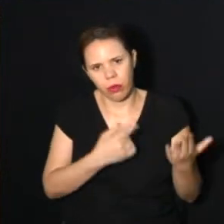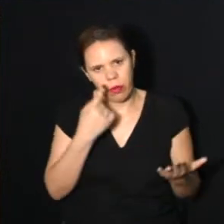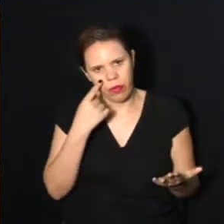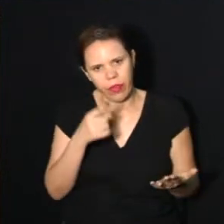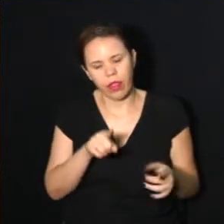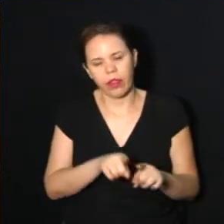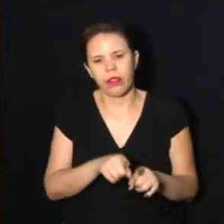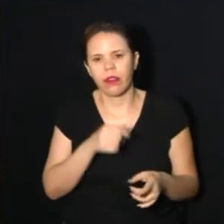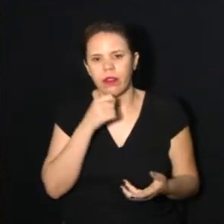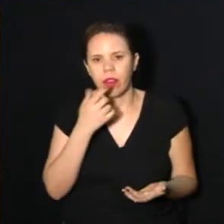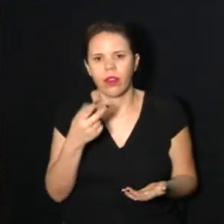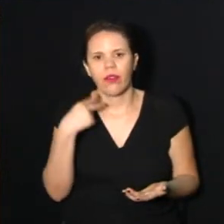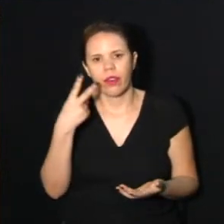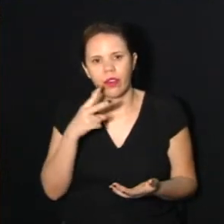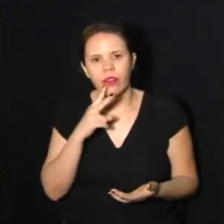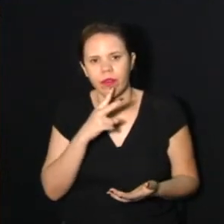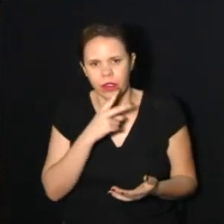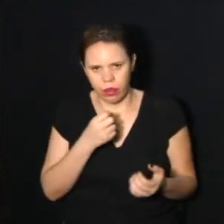Vinícius Gratti. Acompanho.